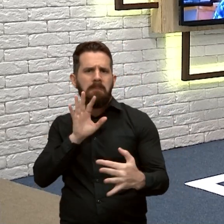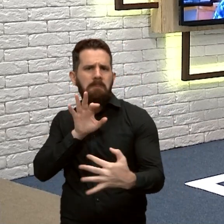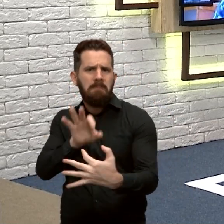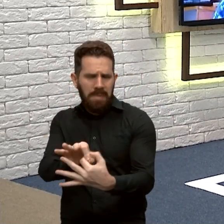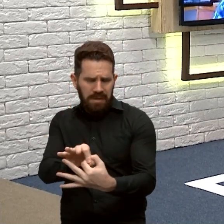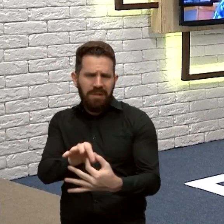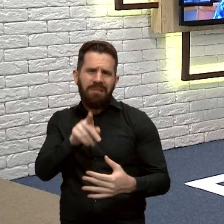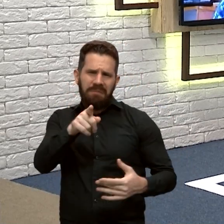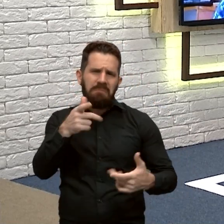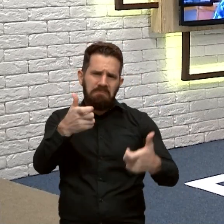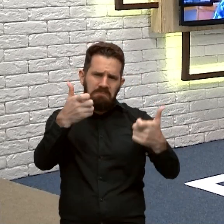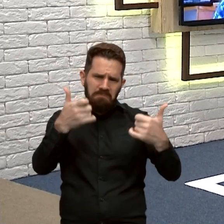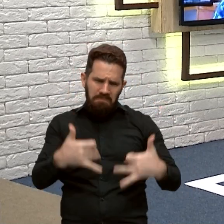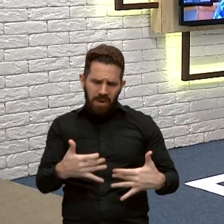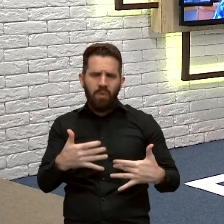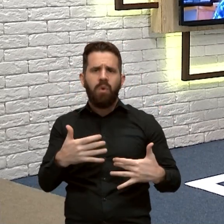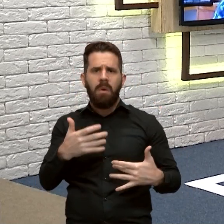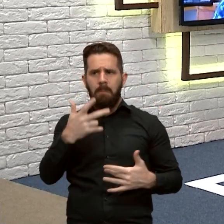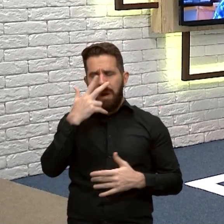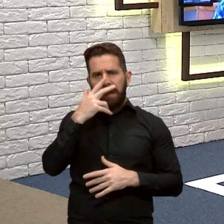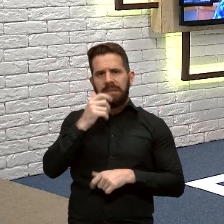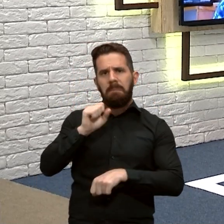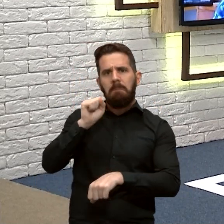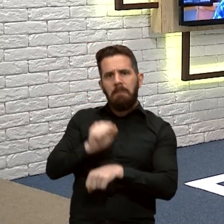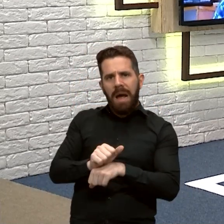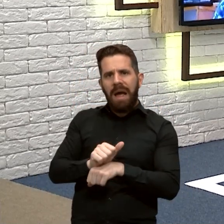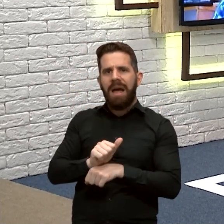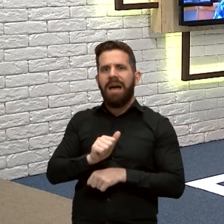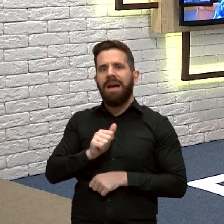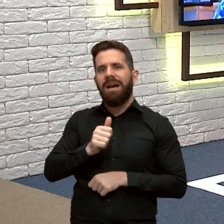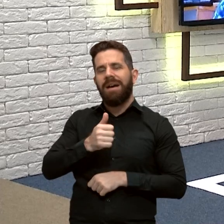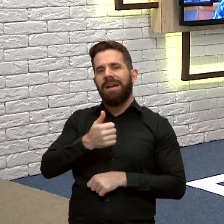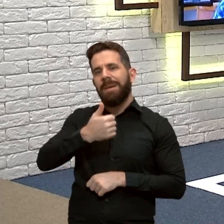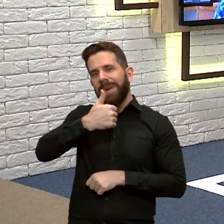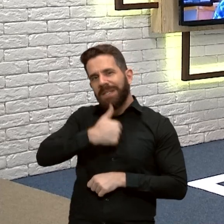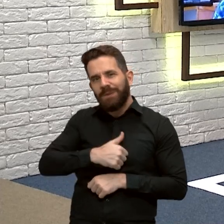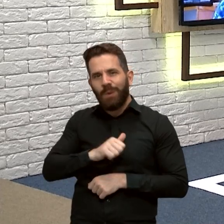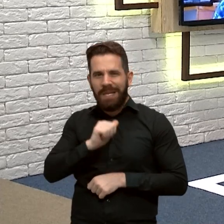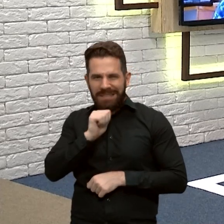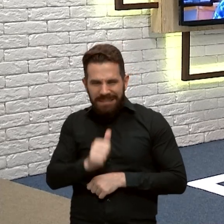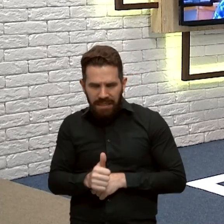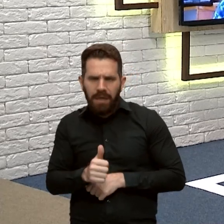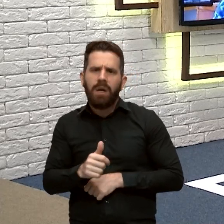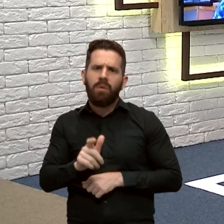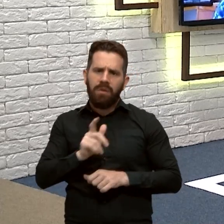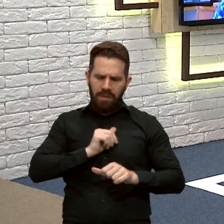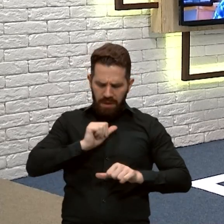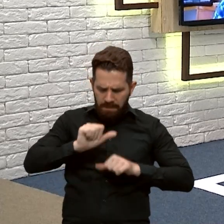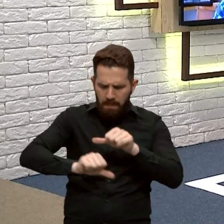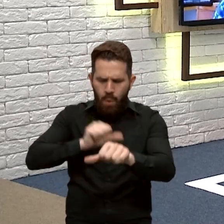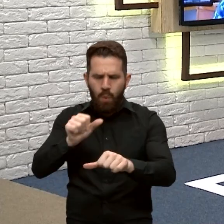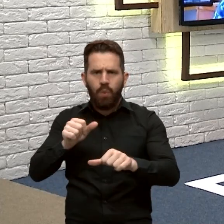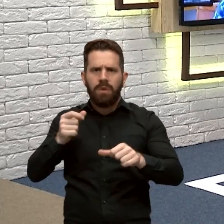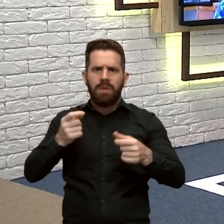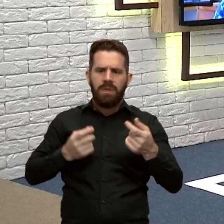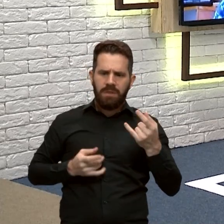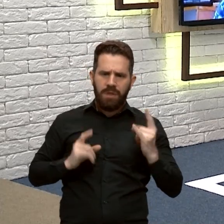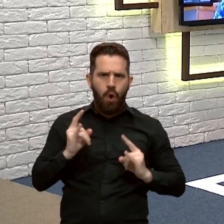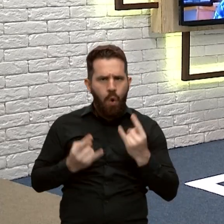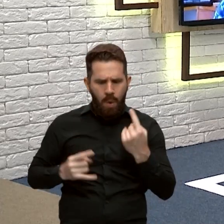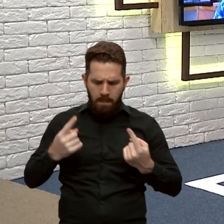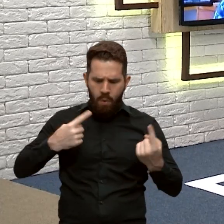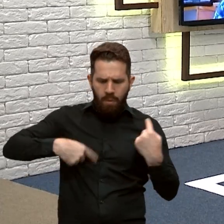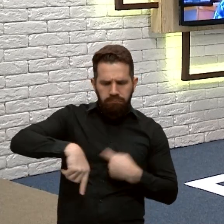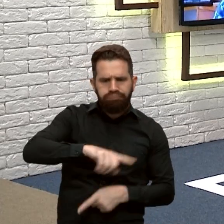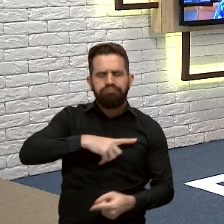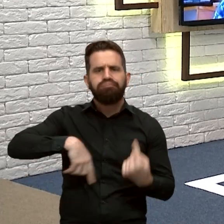de ser fértil, né? Para de menstruar, há uma alteração hormonal também. Explica melhor para a gente que ainda não sabe muito